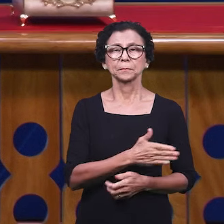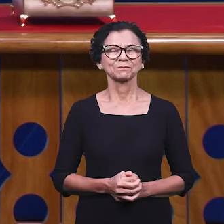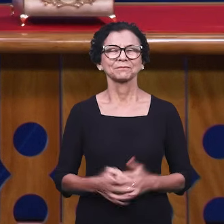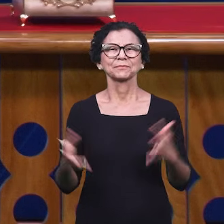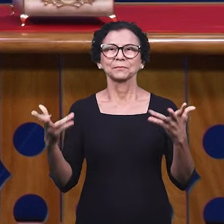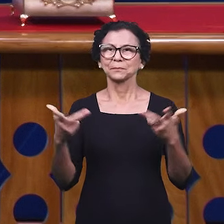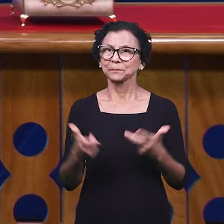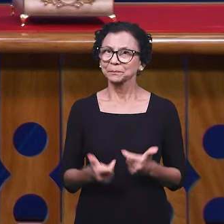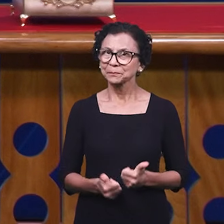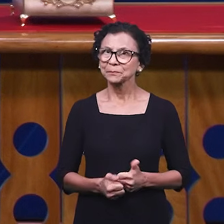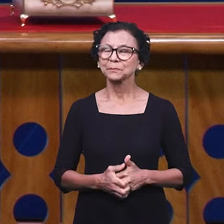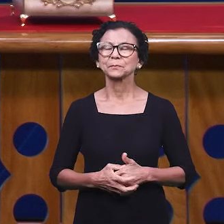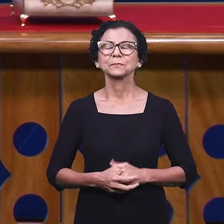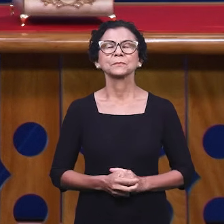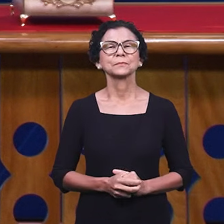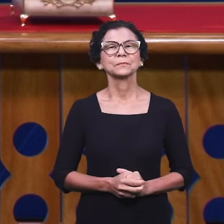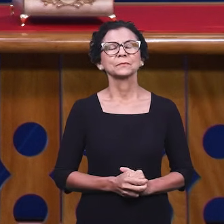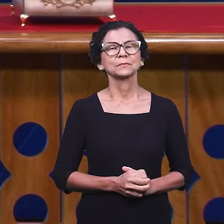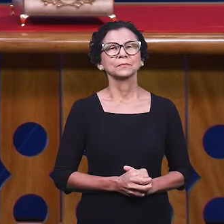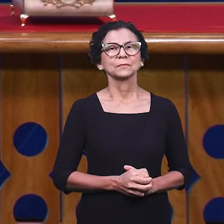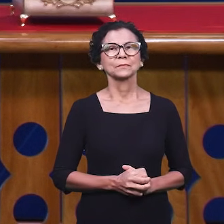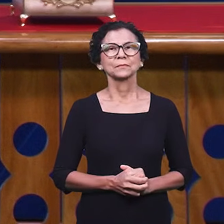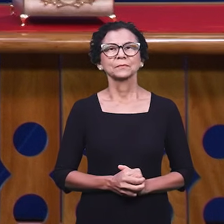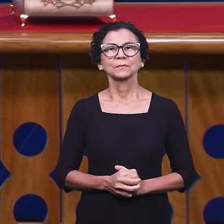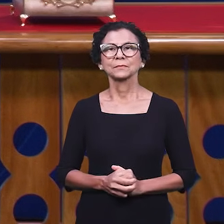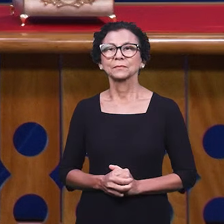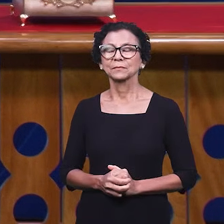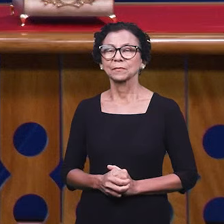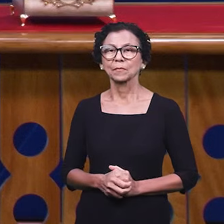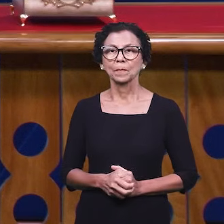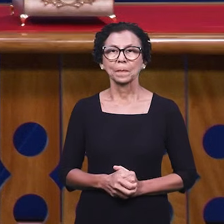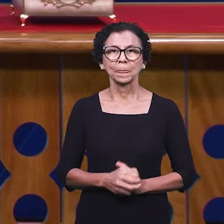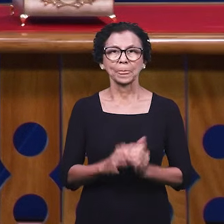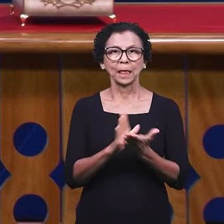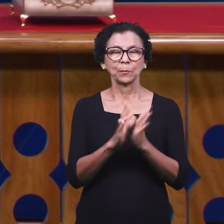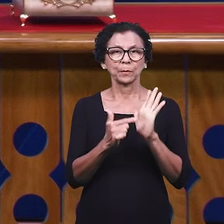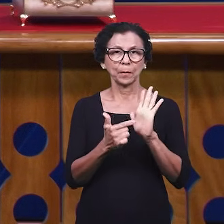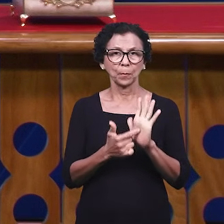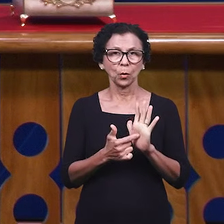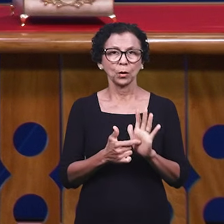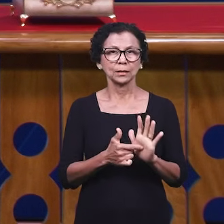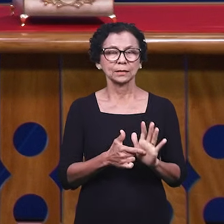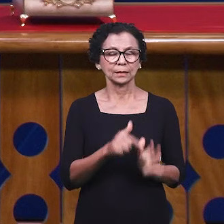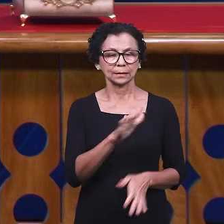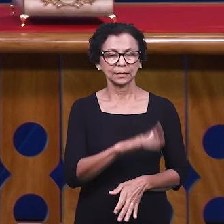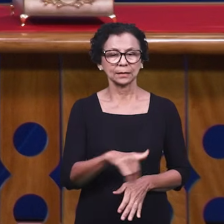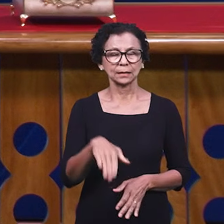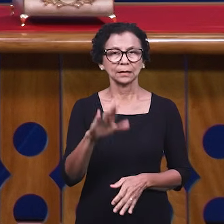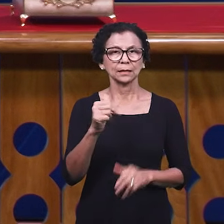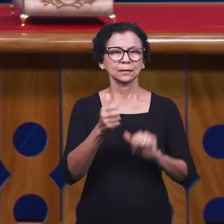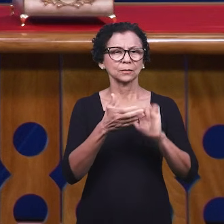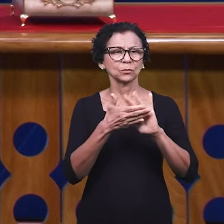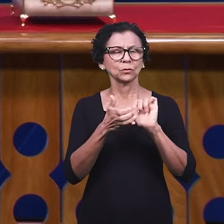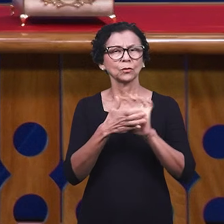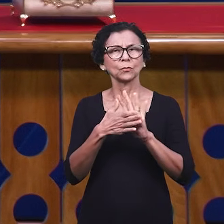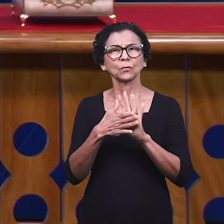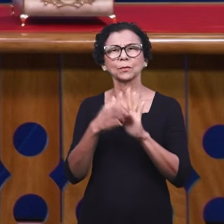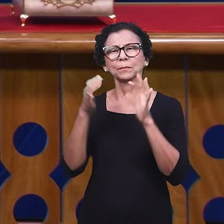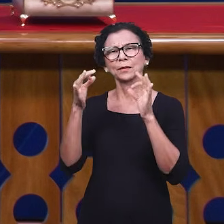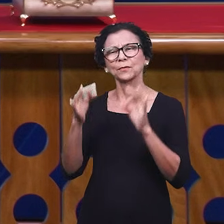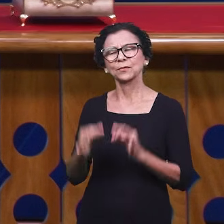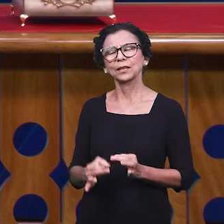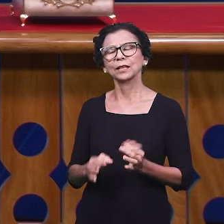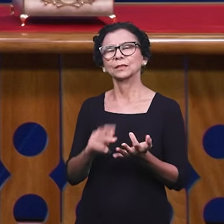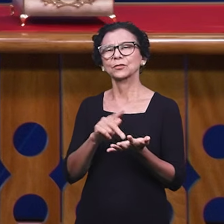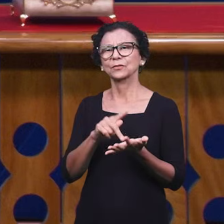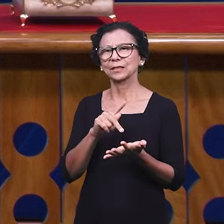Maravilha! A palavra diz que da boca, dos lábios dos pequeninos sai o perfeito louvor. E nós vamos com eles louvar perfeitamente